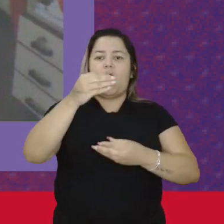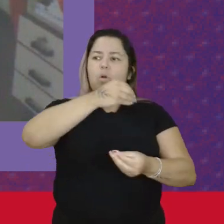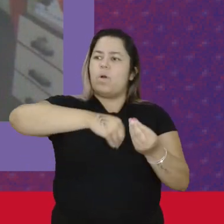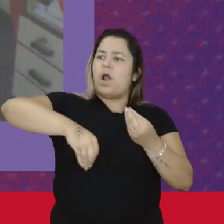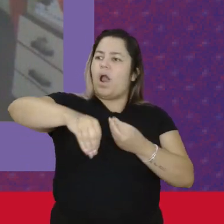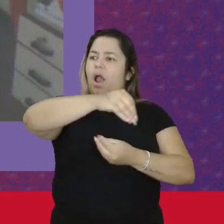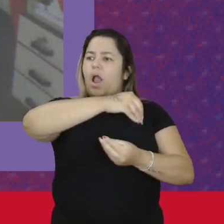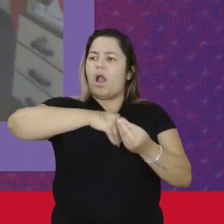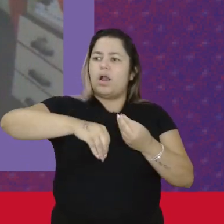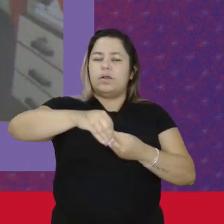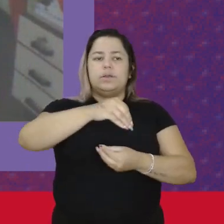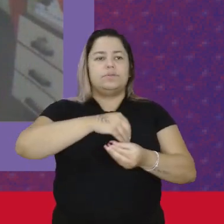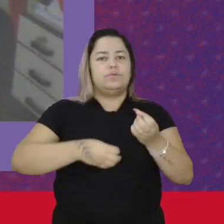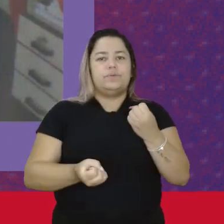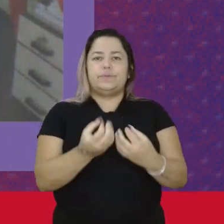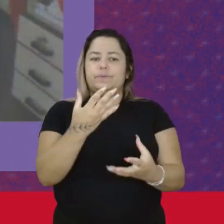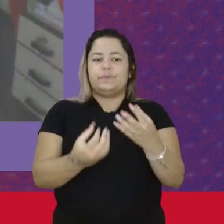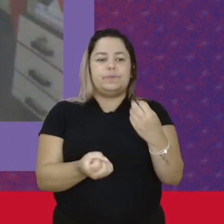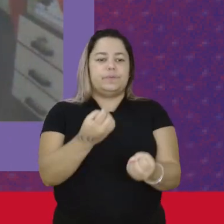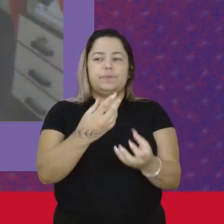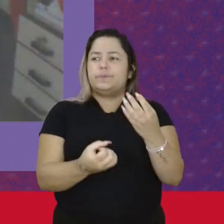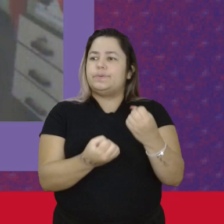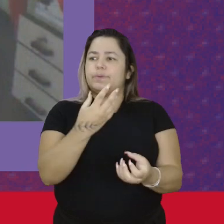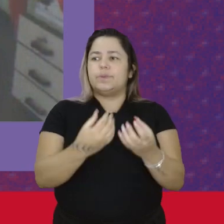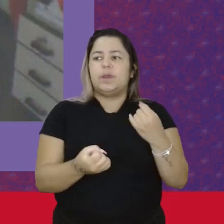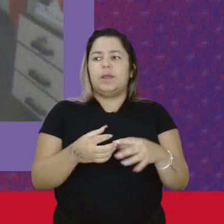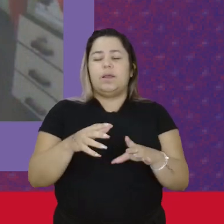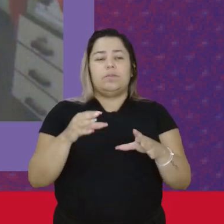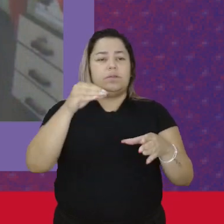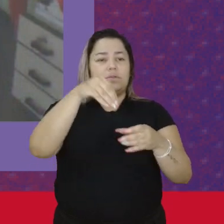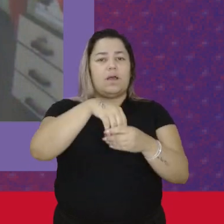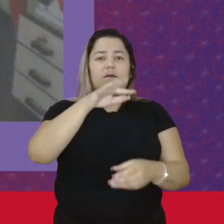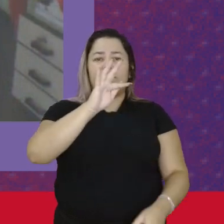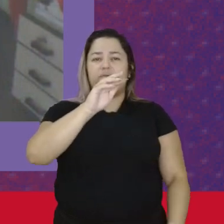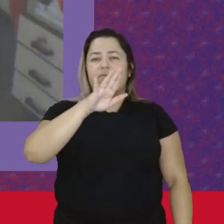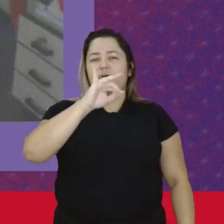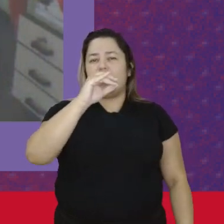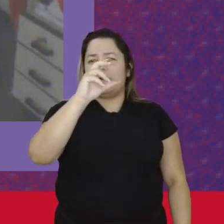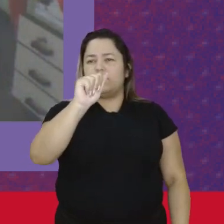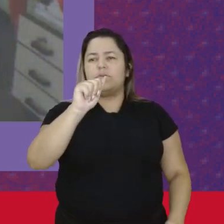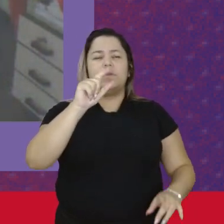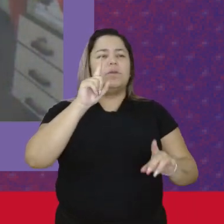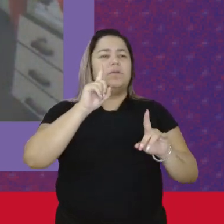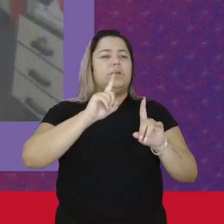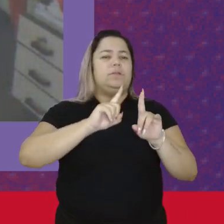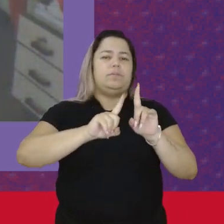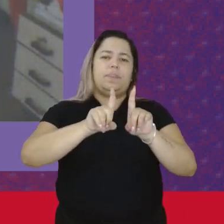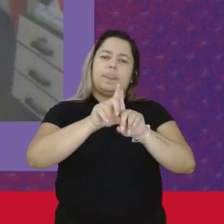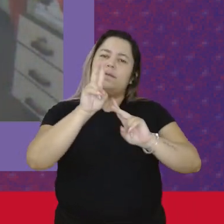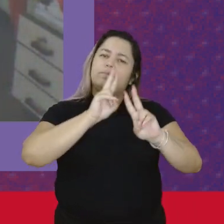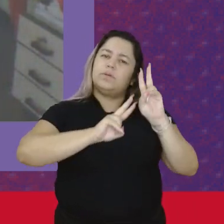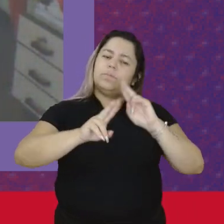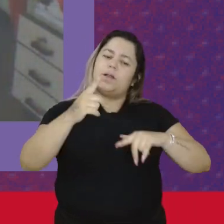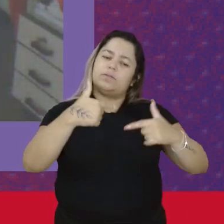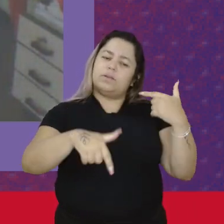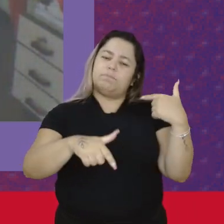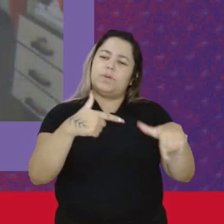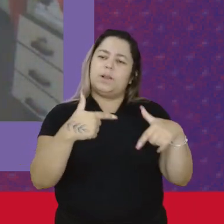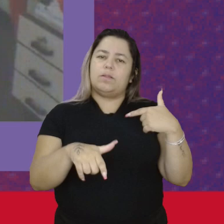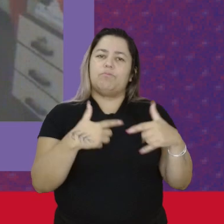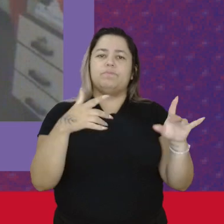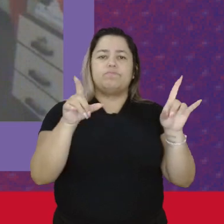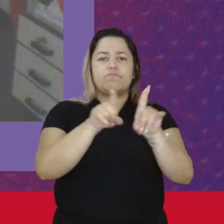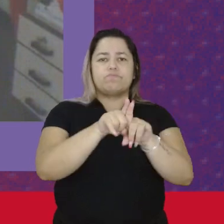foram incendiadas e tal. Então, quer dizer, lá nos Estados Unidos, depois a gente viu que as trabalhadoras e